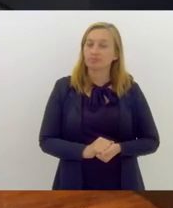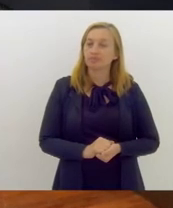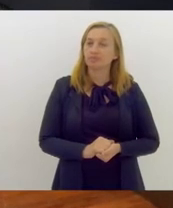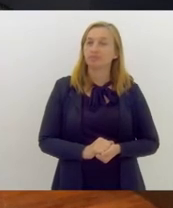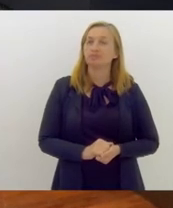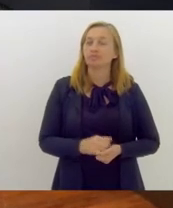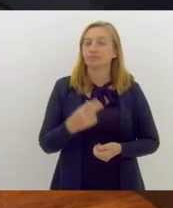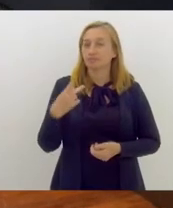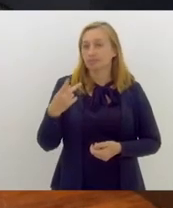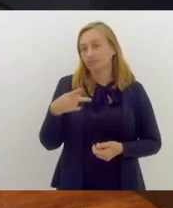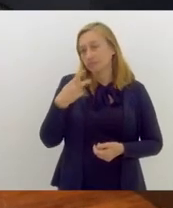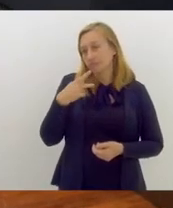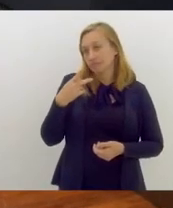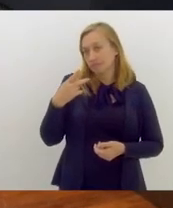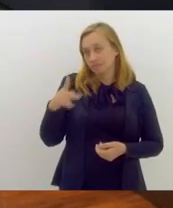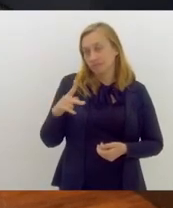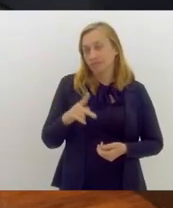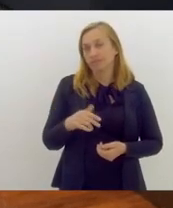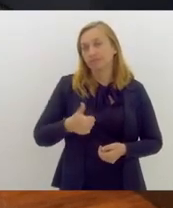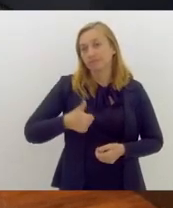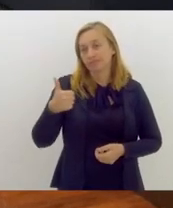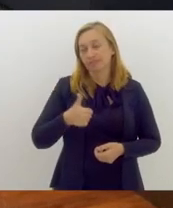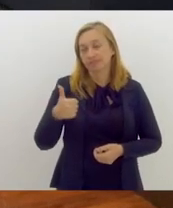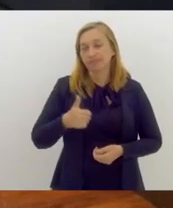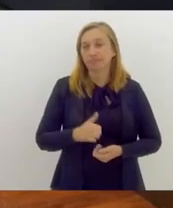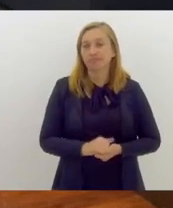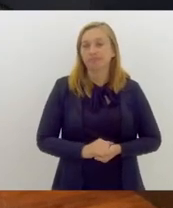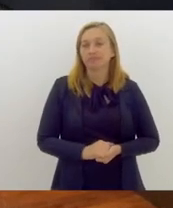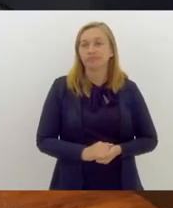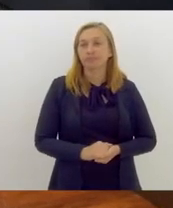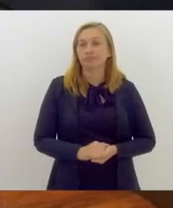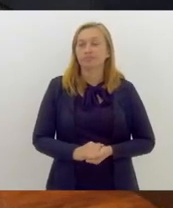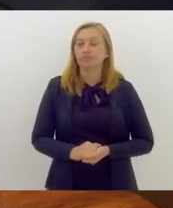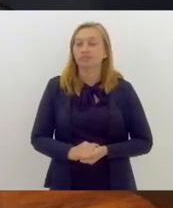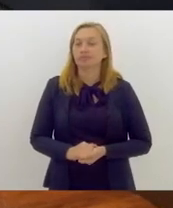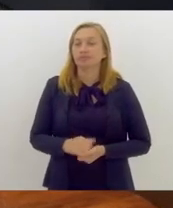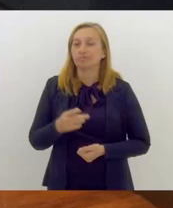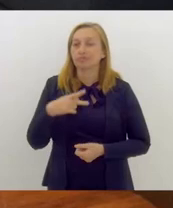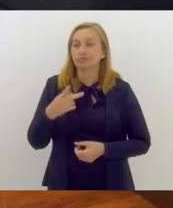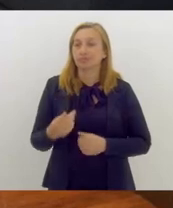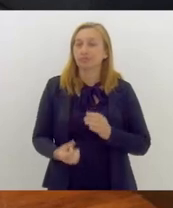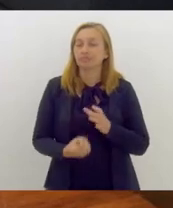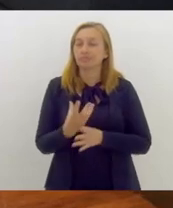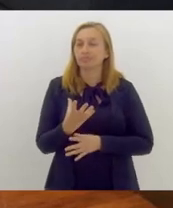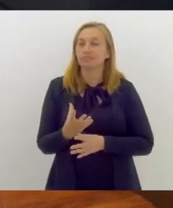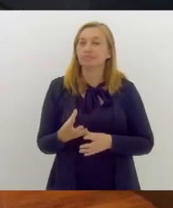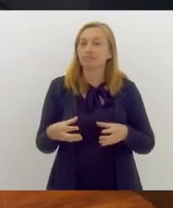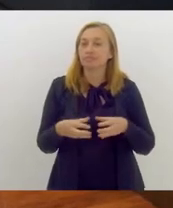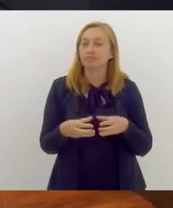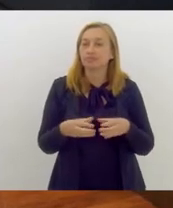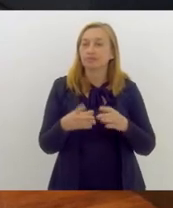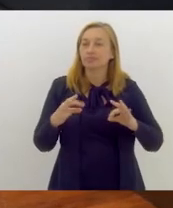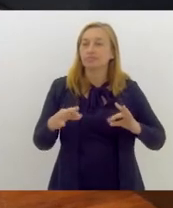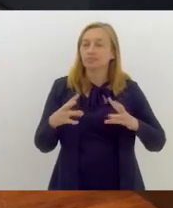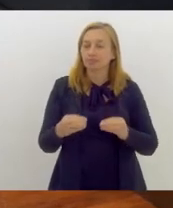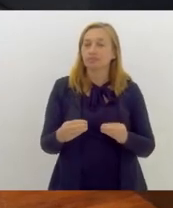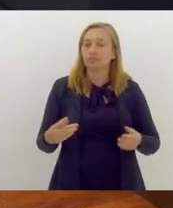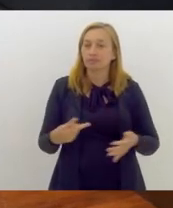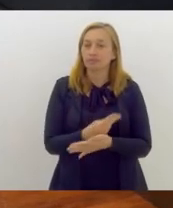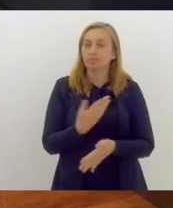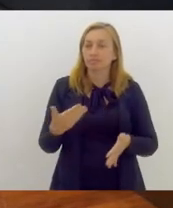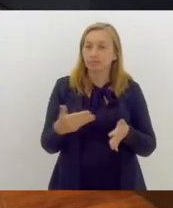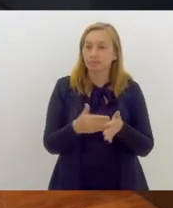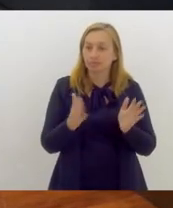síntese primeiro eu acho que é síntese que a senhora produziu com a sua equipe de tudo que aconteceu até